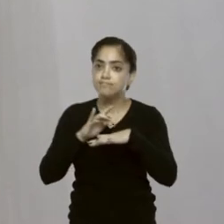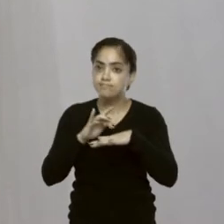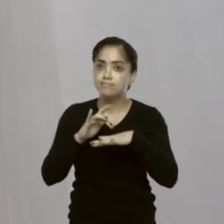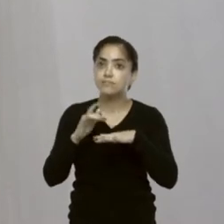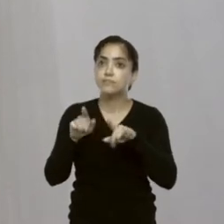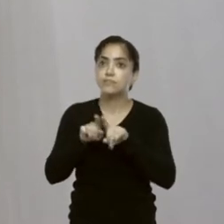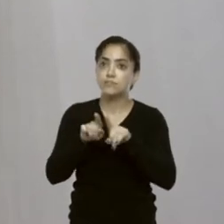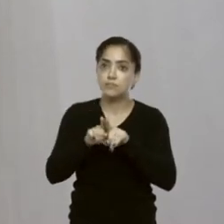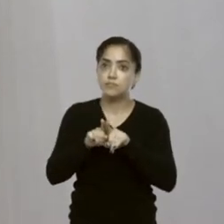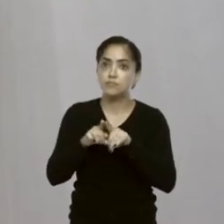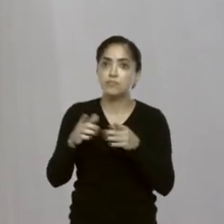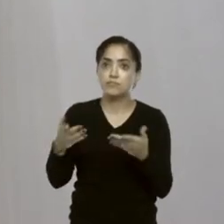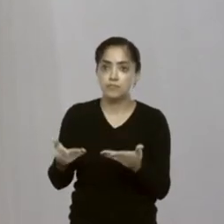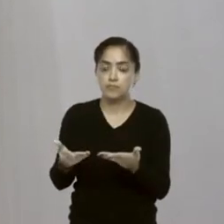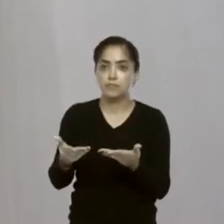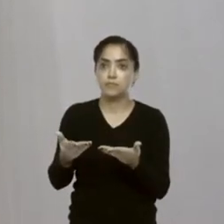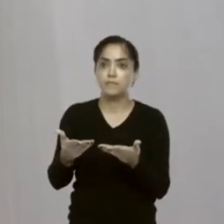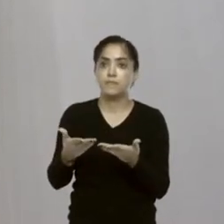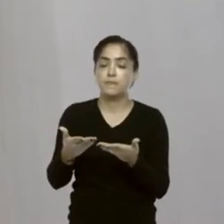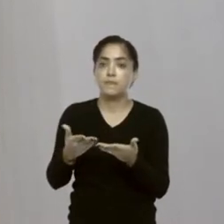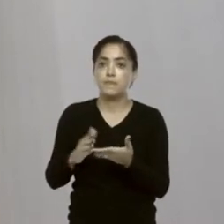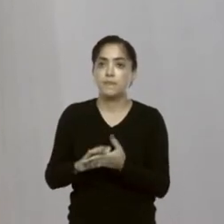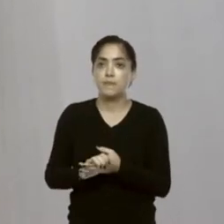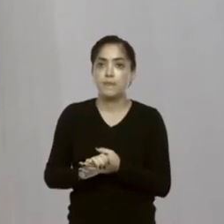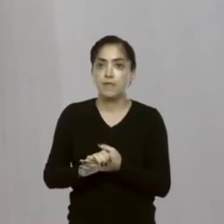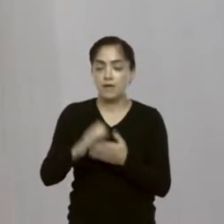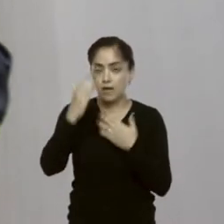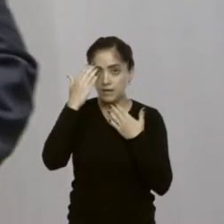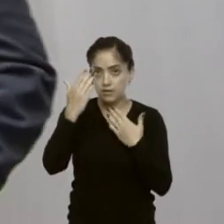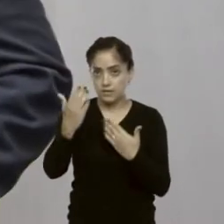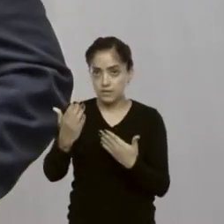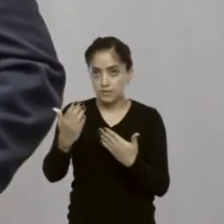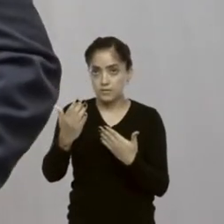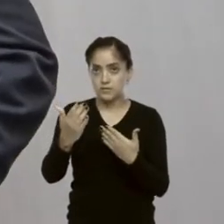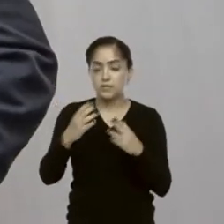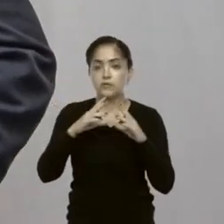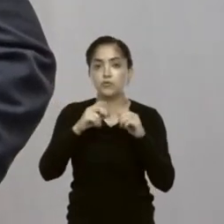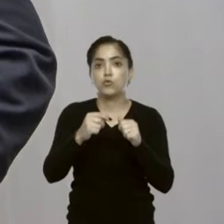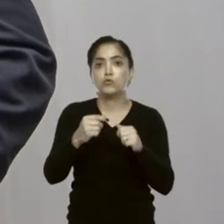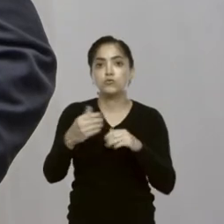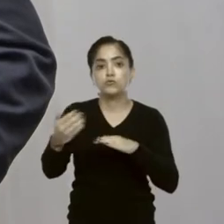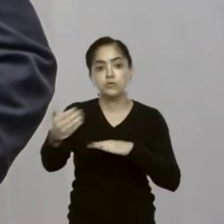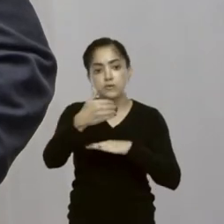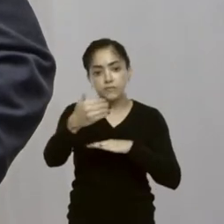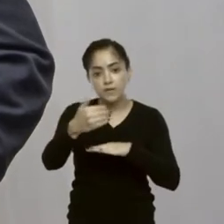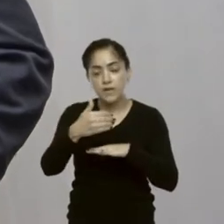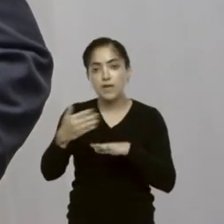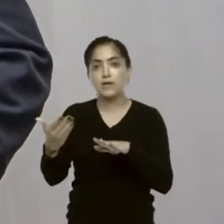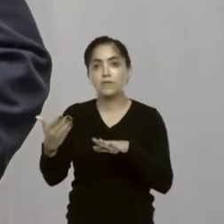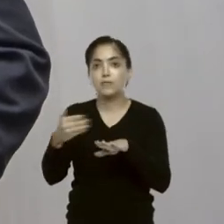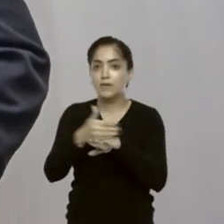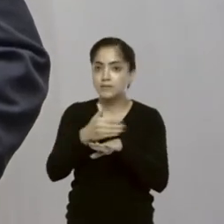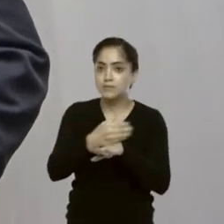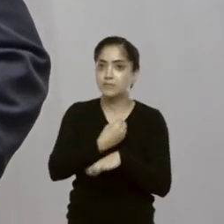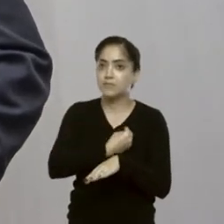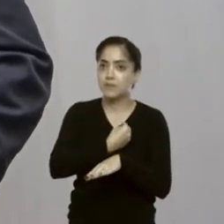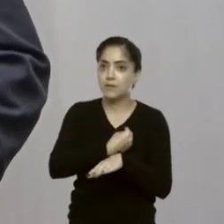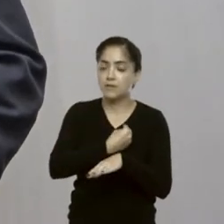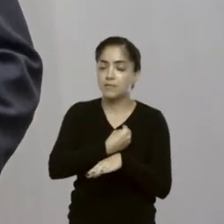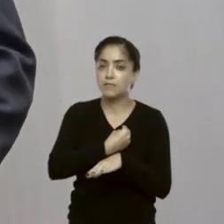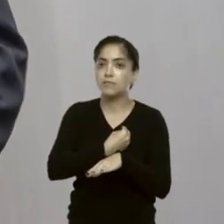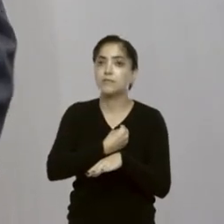também este presente. Agradecer a que vieram de todas as regiões aí, principalmente do município de Nova